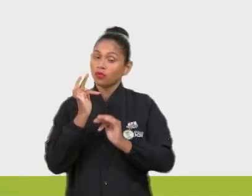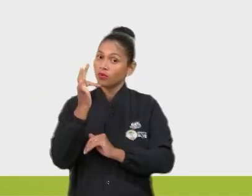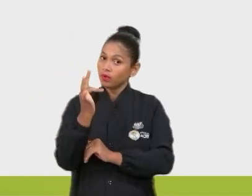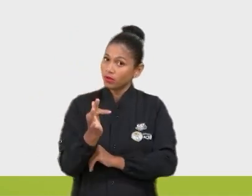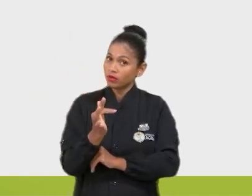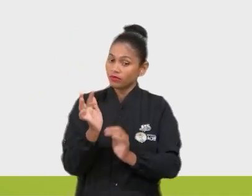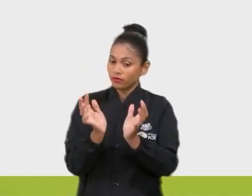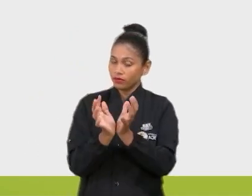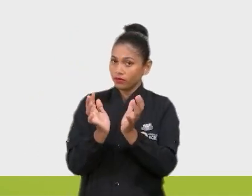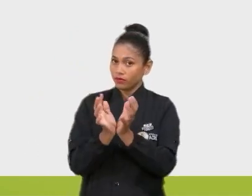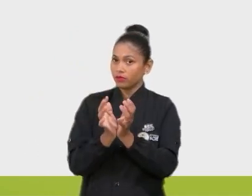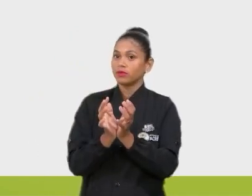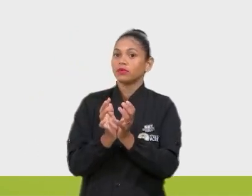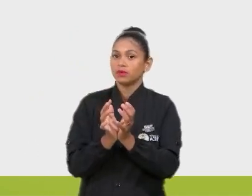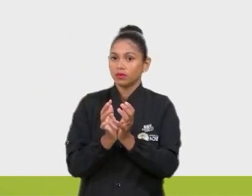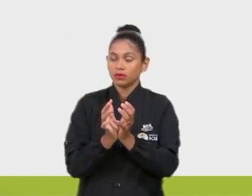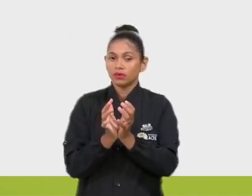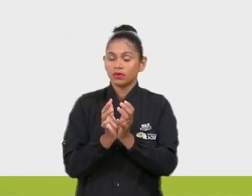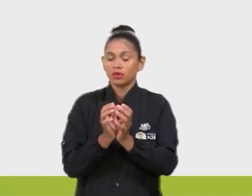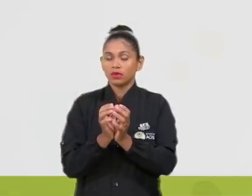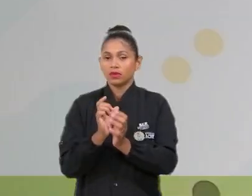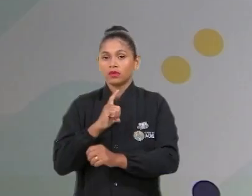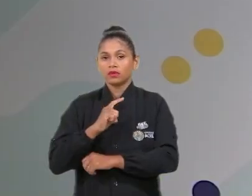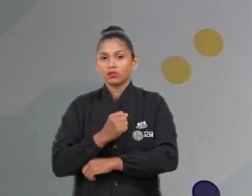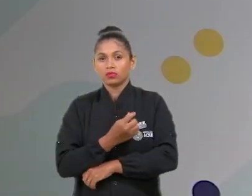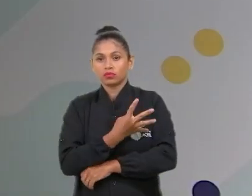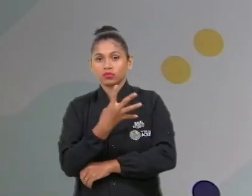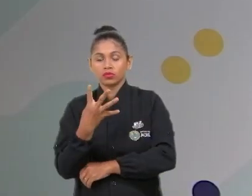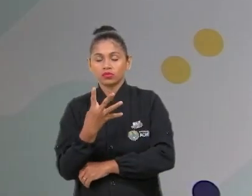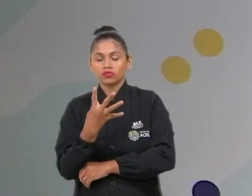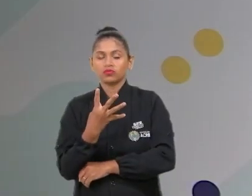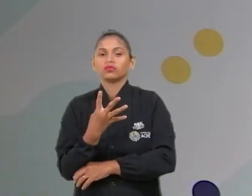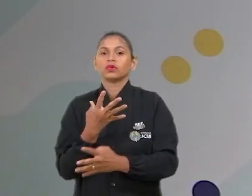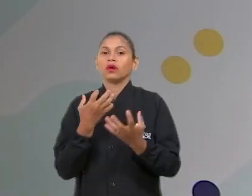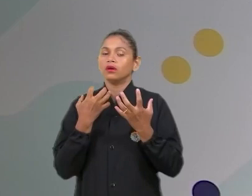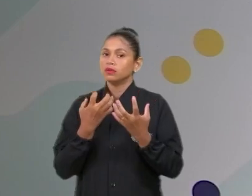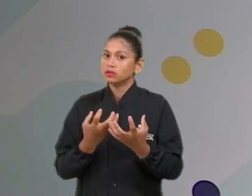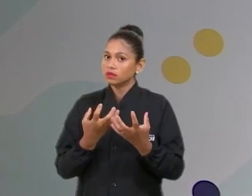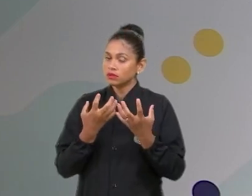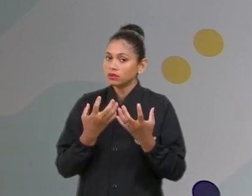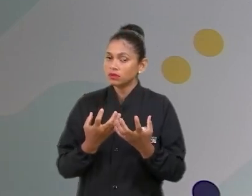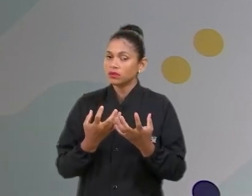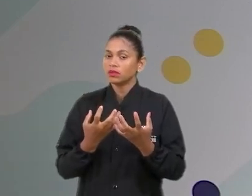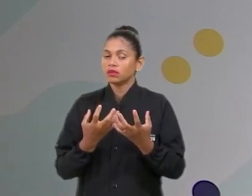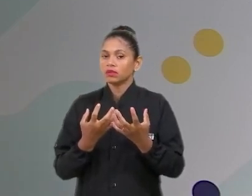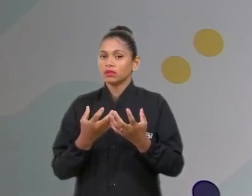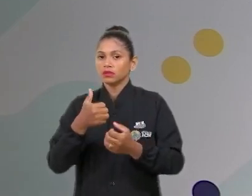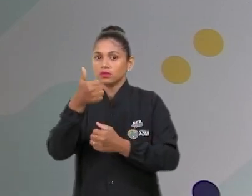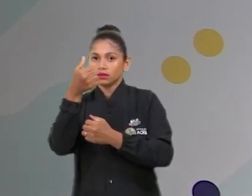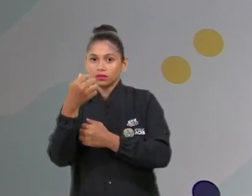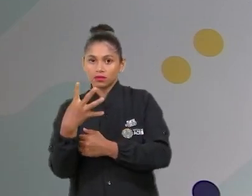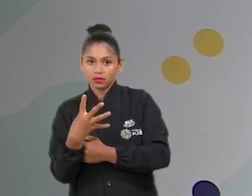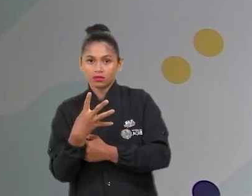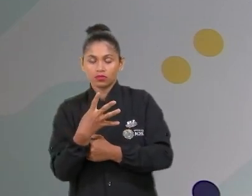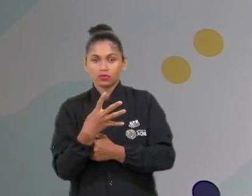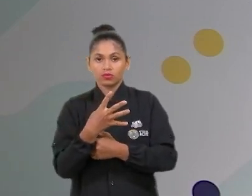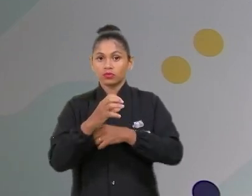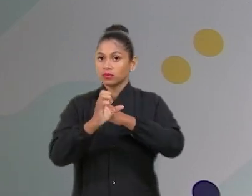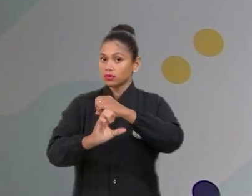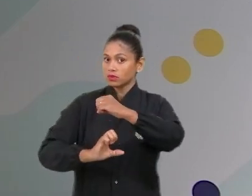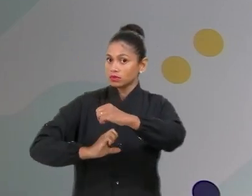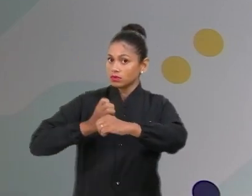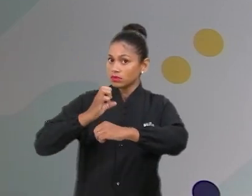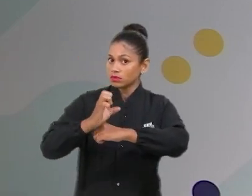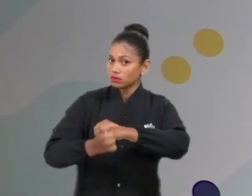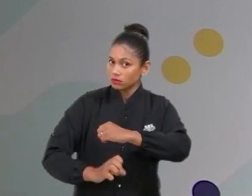que tem uma quantidade aí que ele pode suportar até 14 elétrons, tá? Na sua distribuição. Vamos